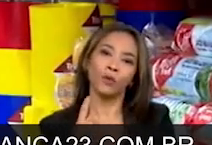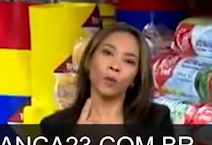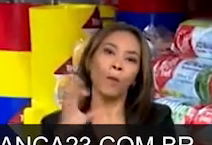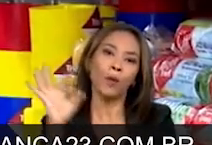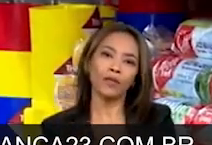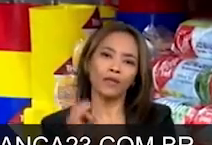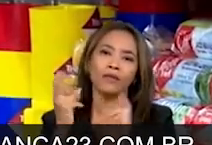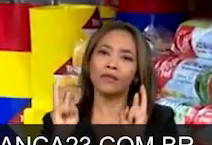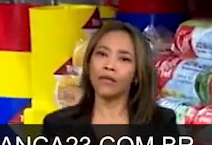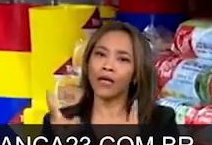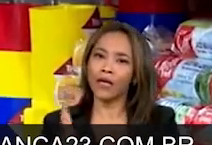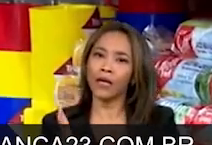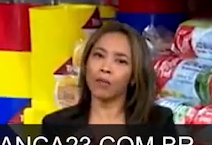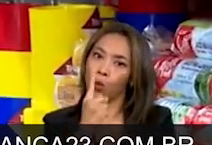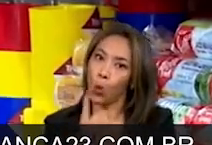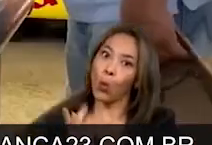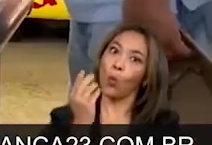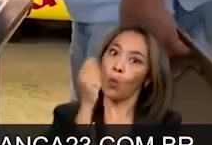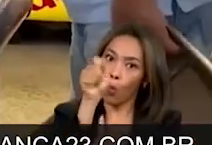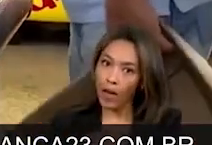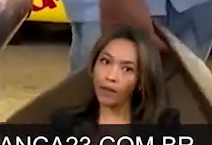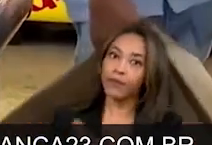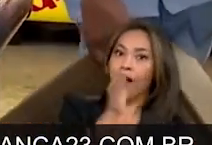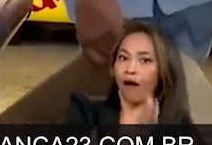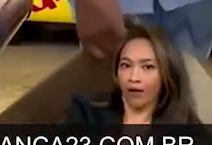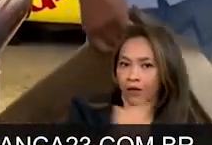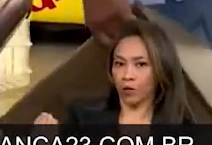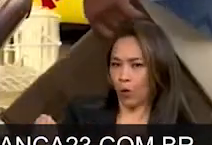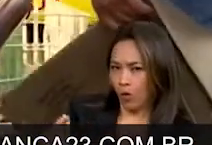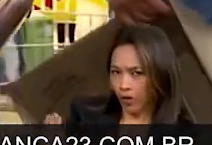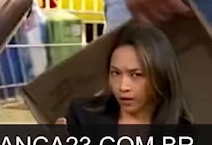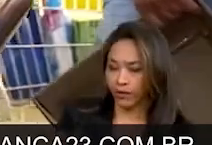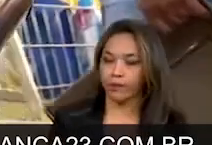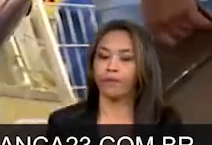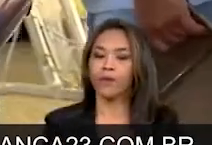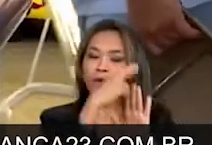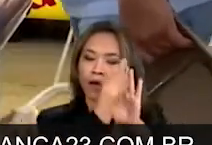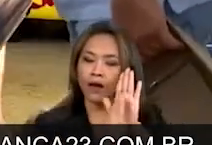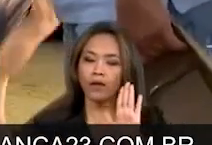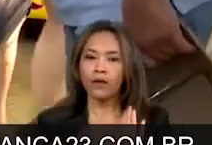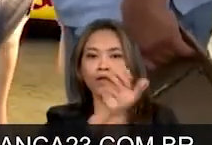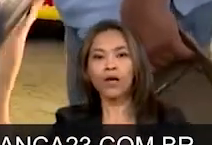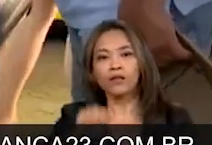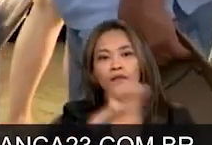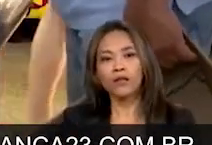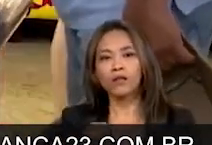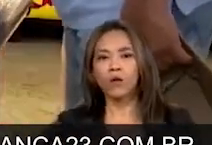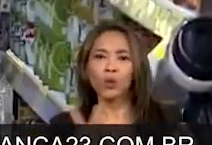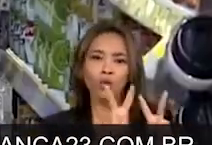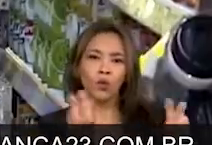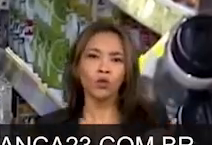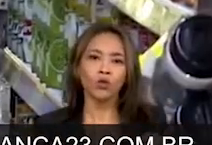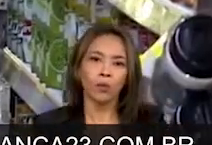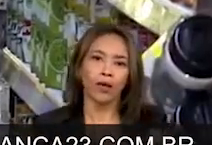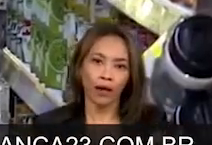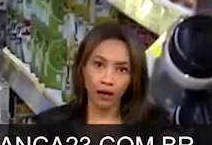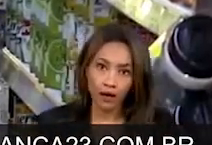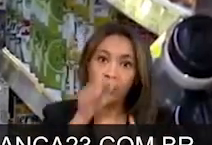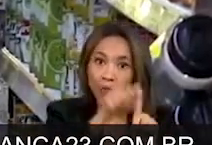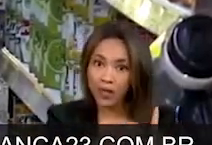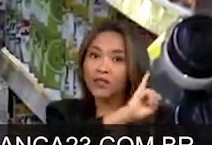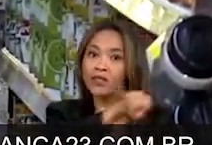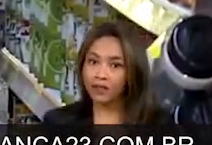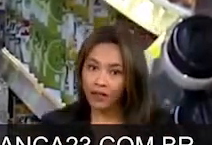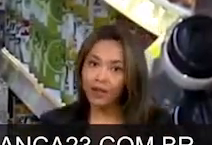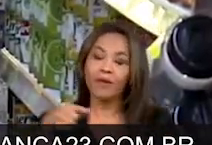sempre na comparação com o mês anterior. De acordo com o relatório da Associação Brasileira de Supermercados, janeiro já é um